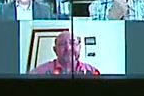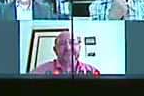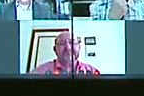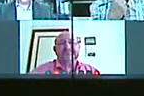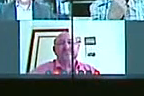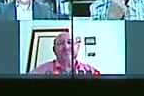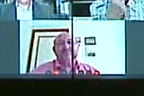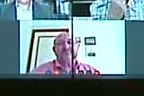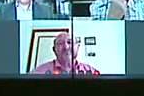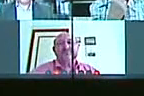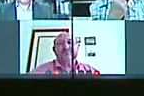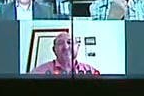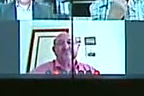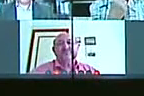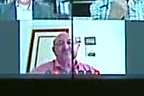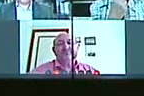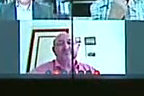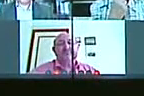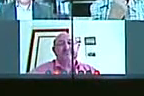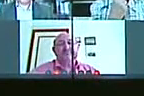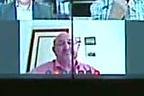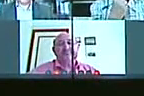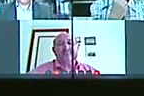presidente. Ok, deputado